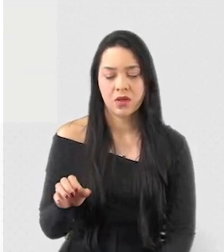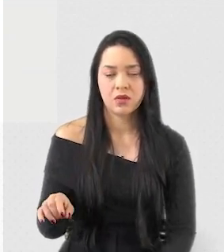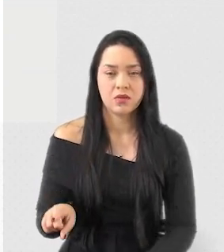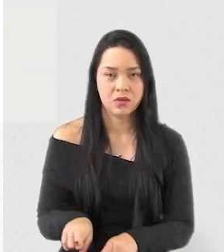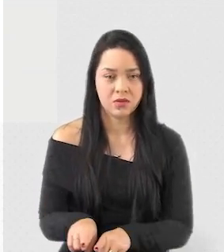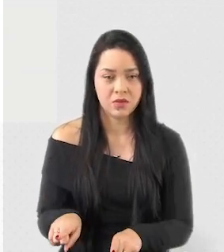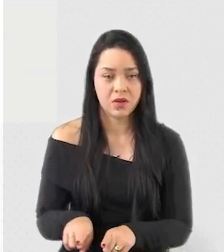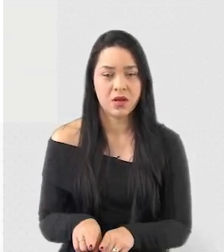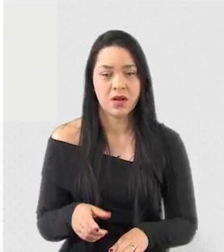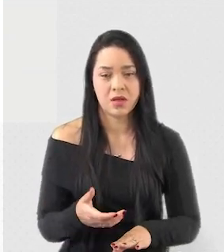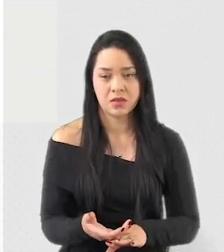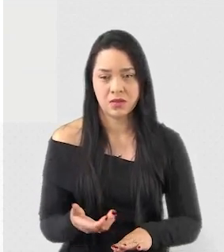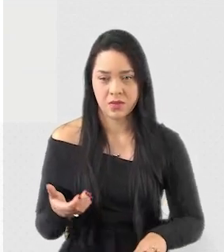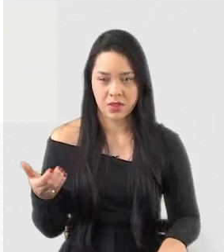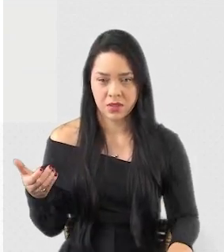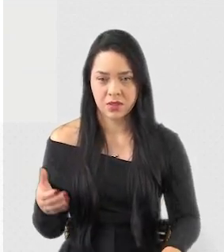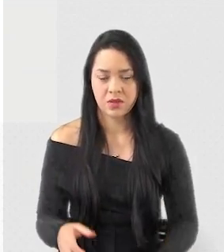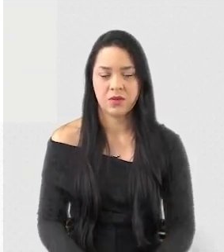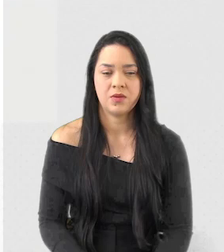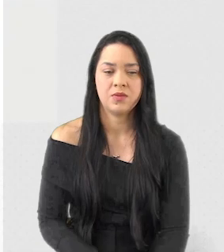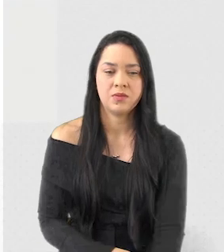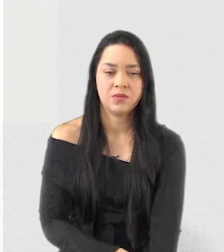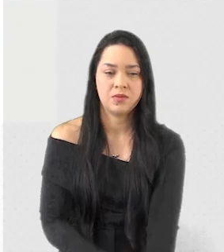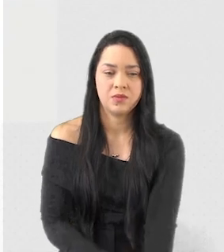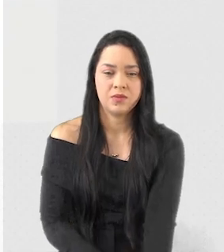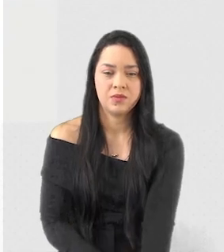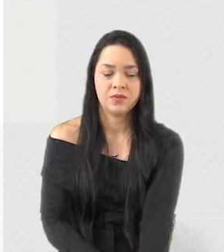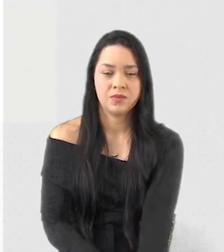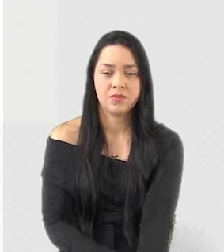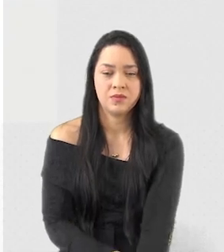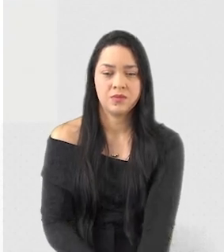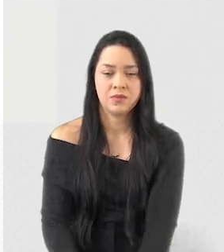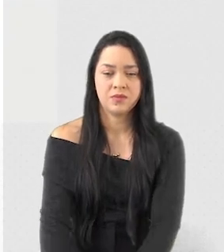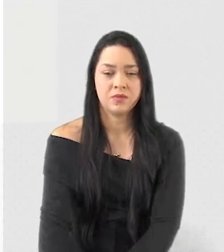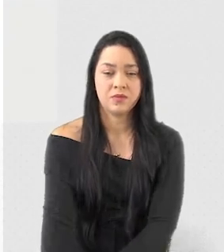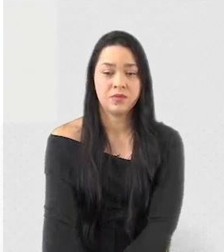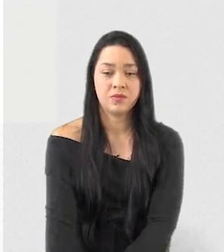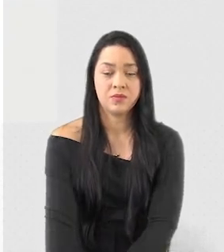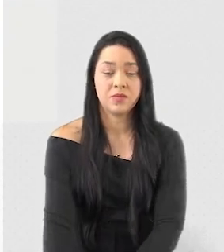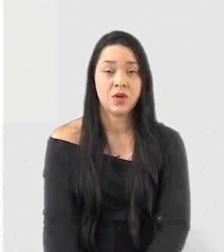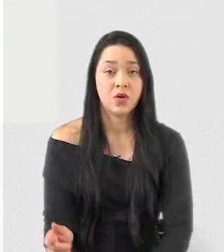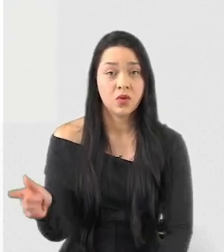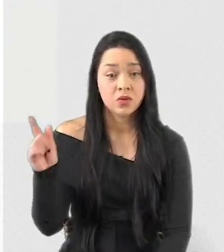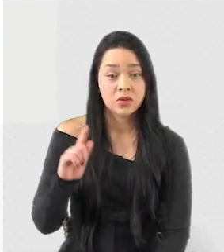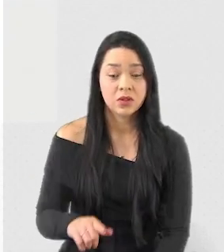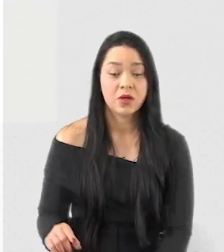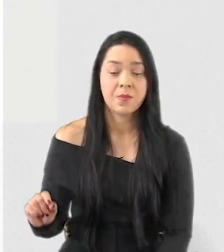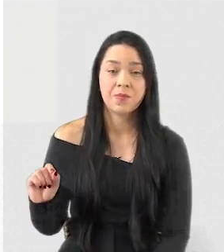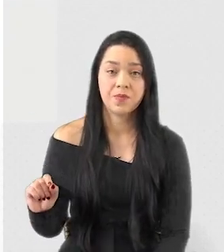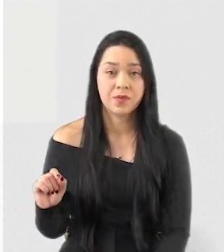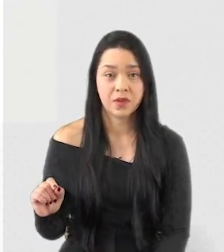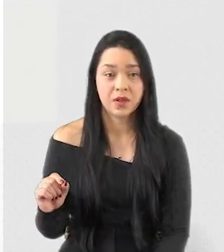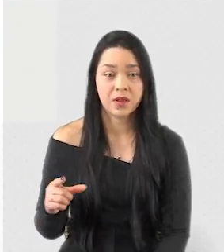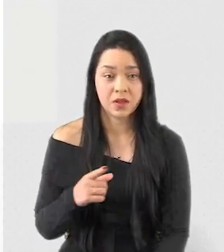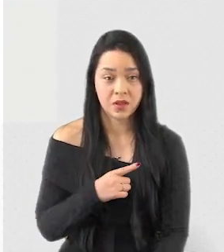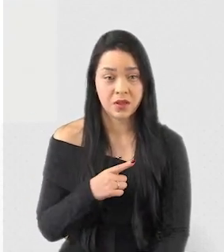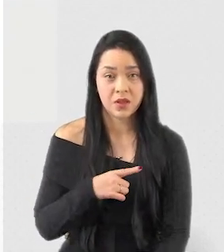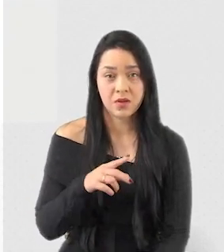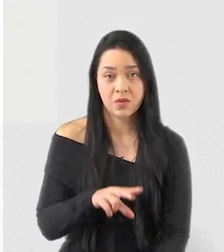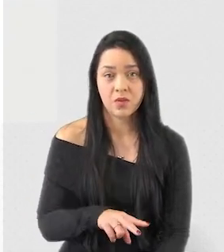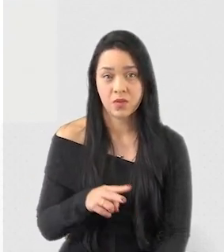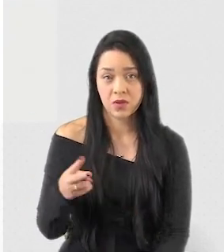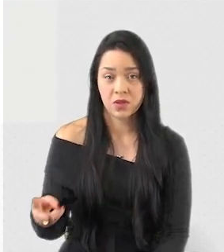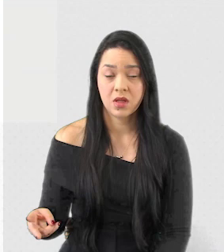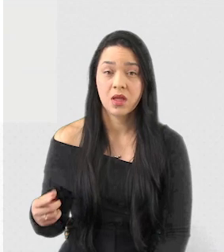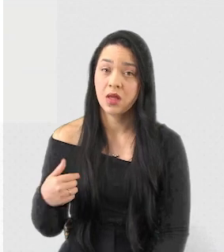a separação aqui, ó, dessas fitas, né? Lembrando que para que a gente consiga duplicar ou transcrever esse